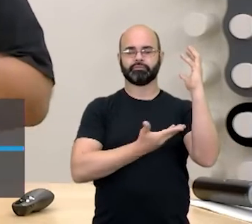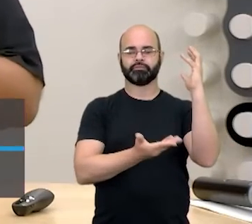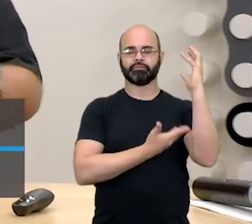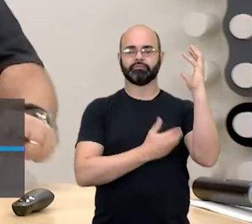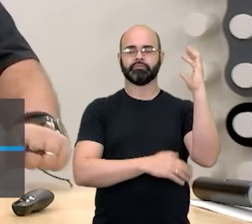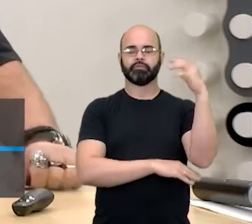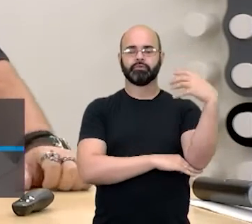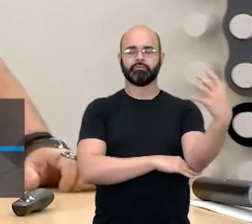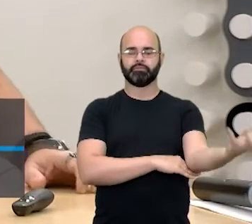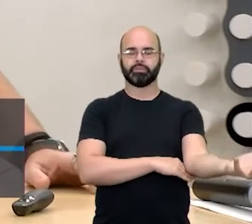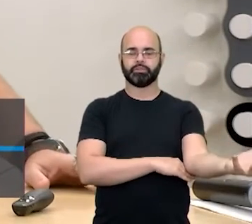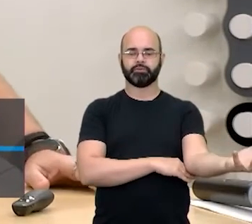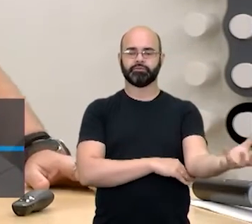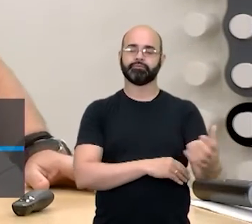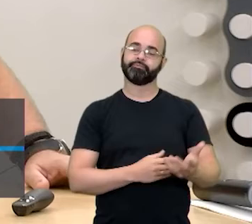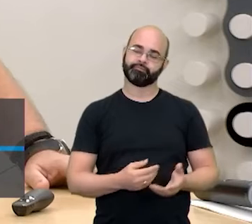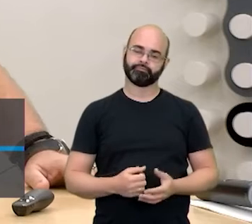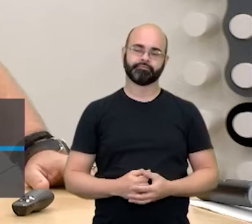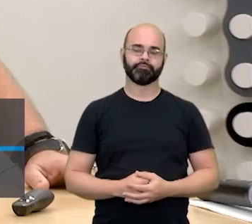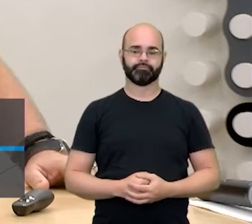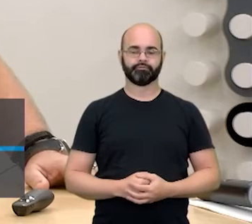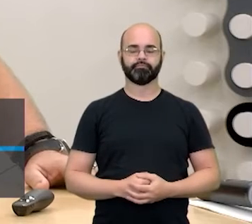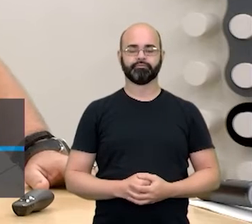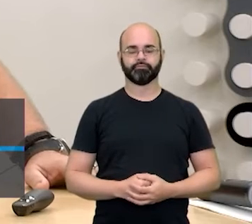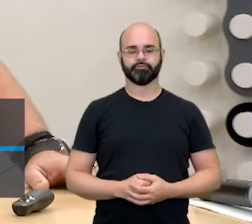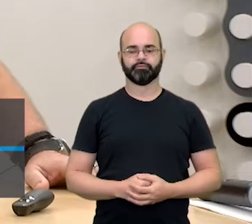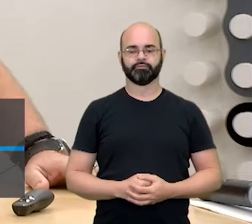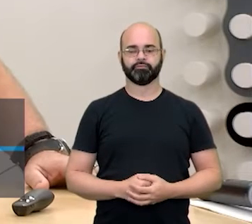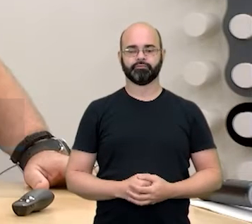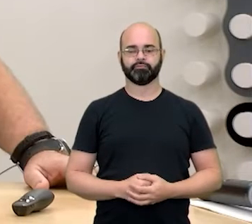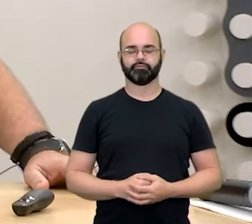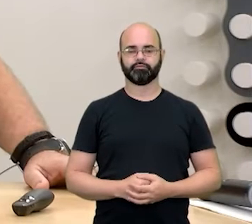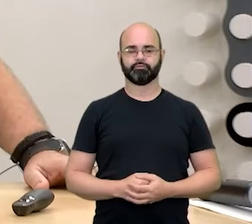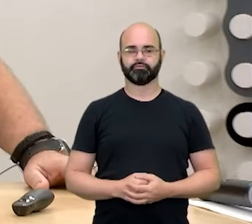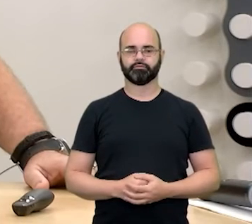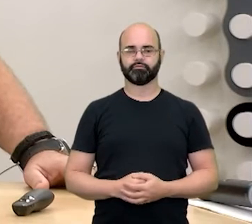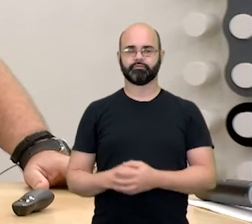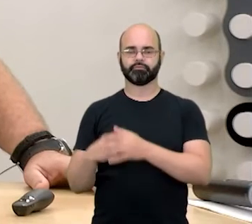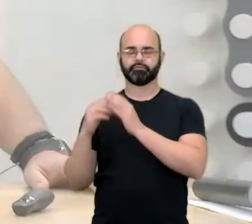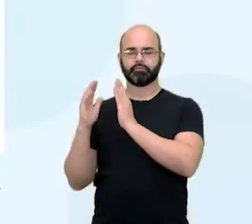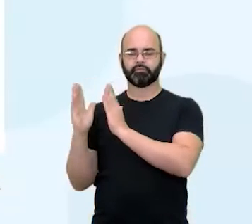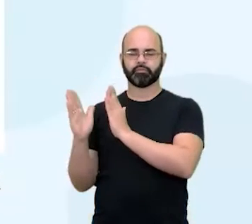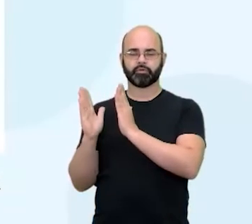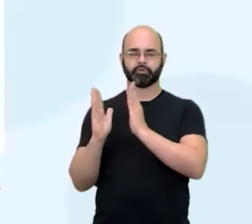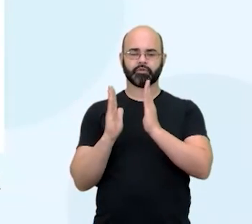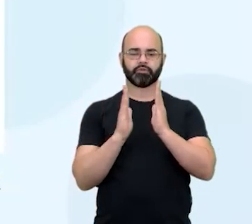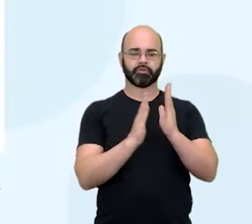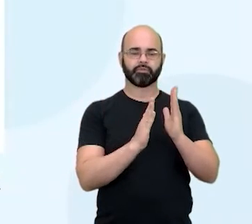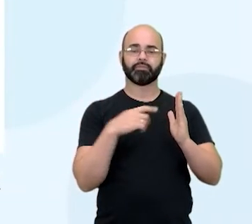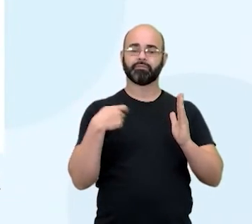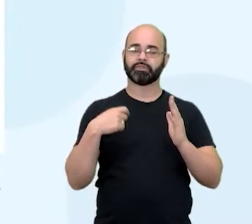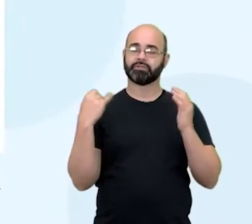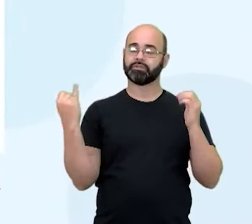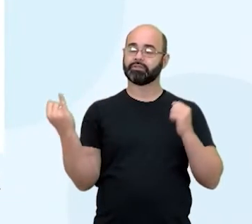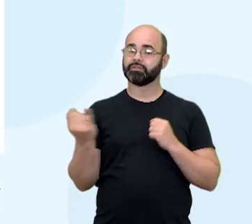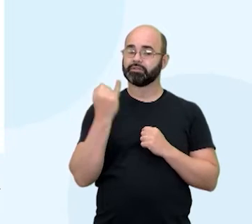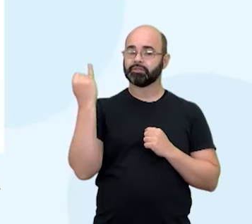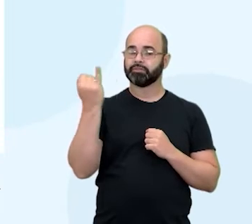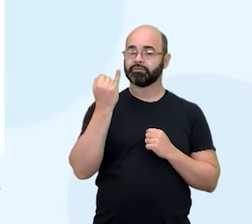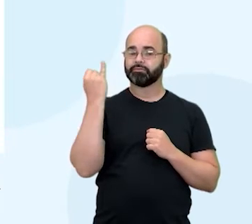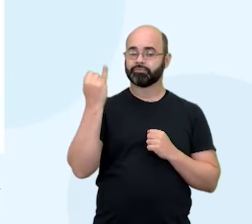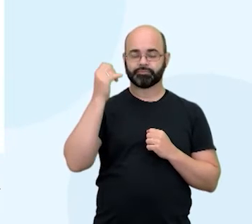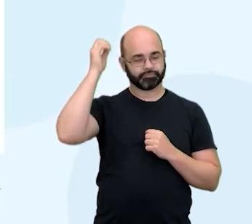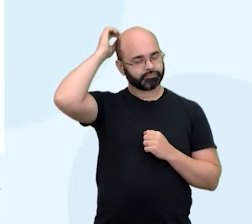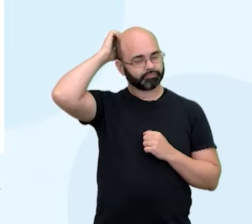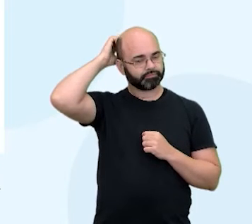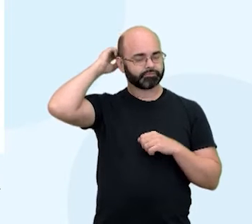certo? Aí eu trouxe aqui para vocês verem as etapas necessárias aí para o reconhecimento formal do antropoceno, tá na